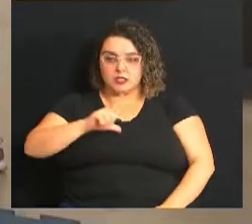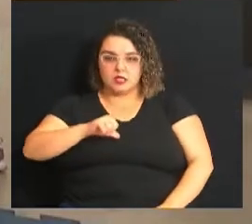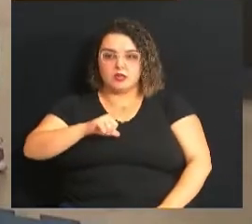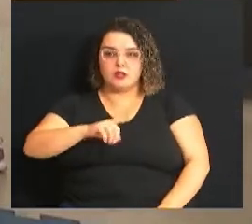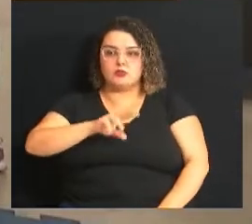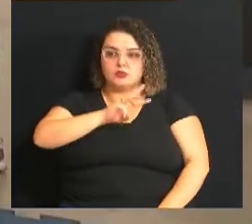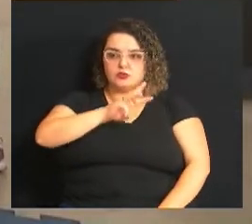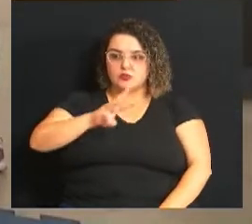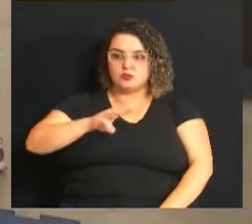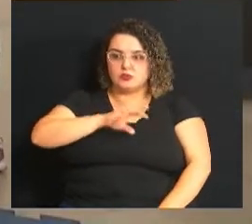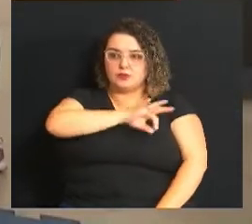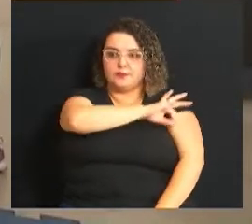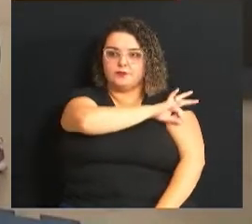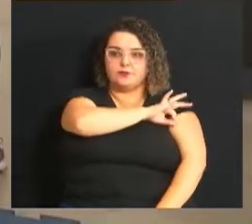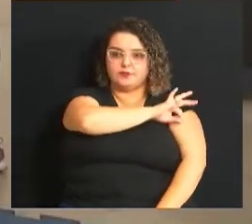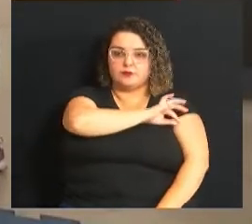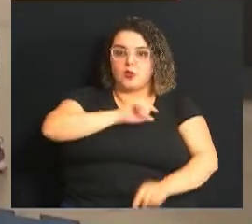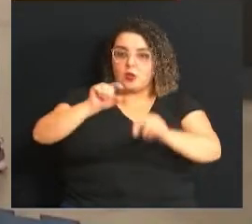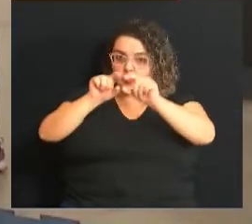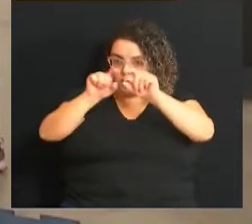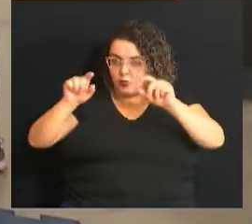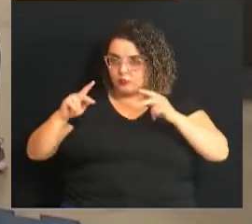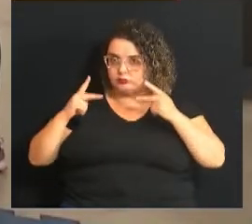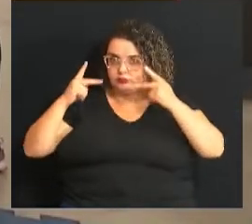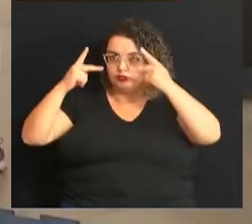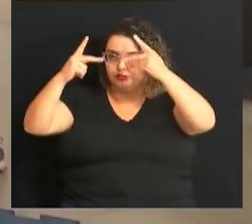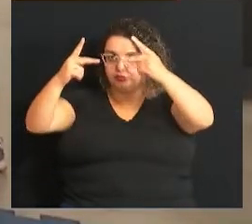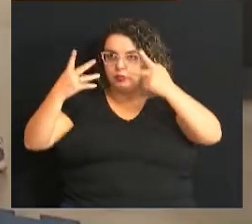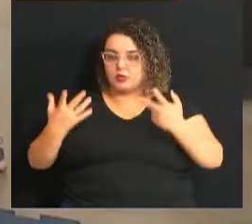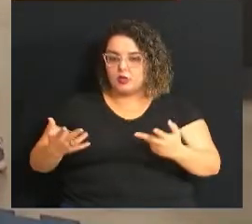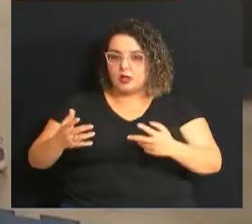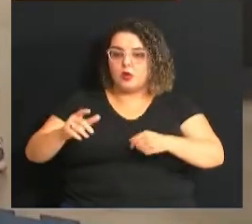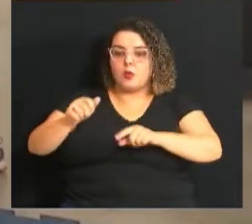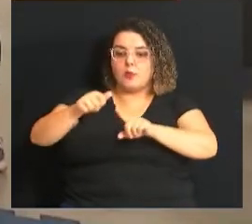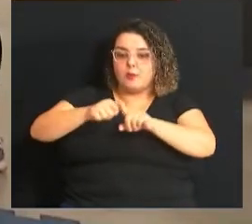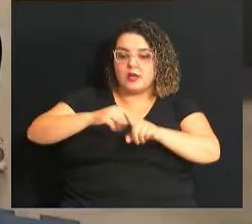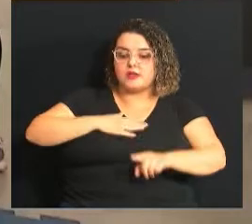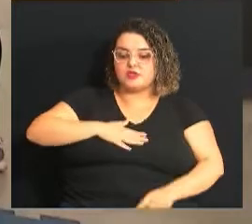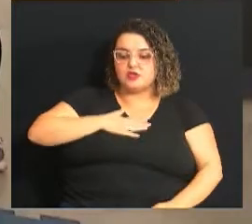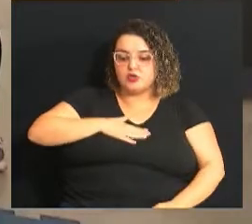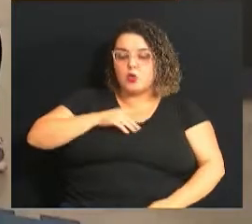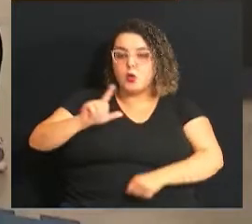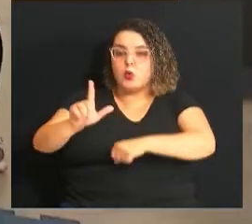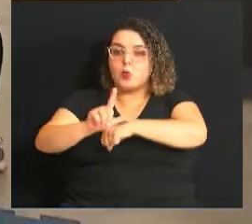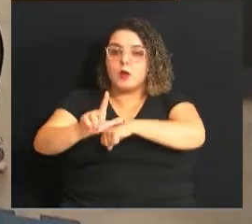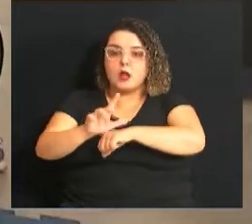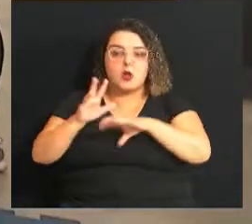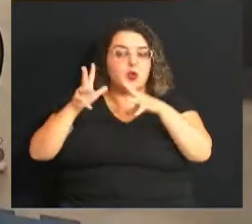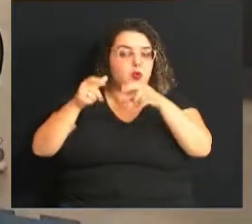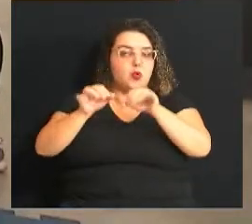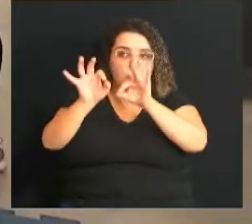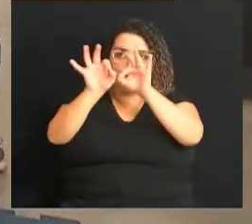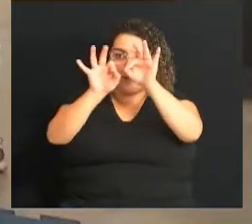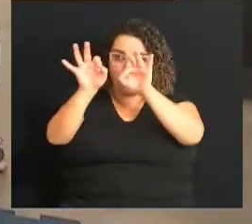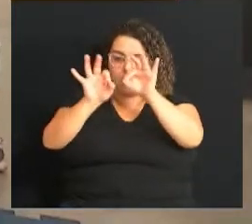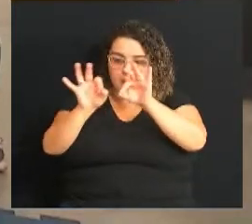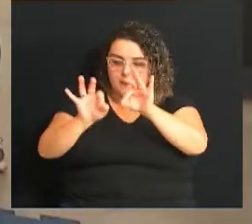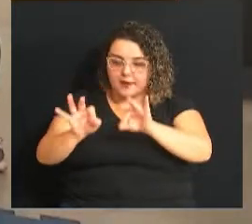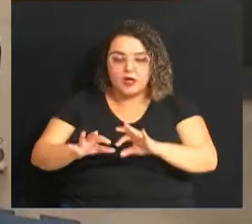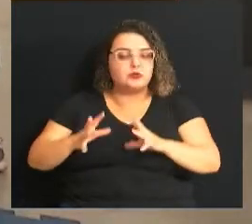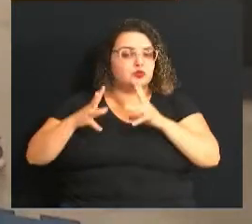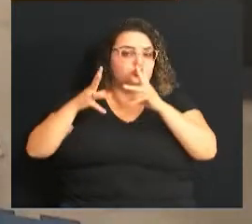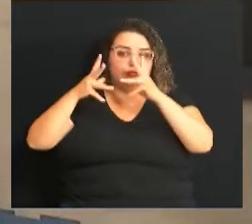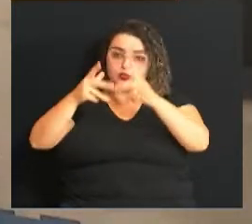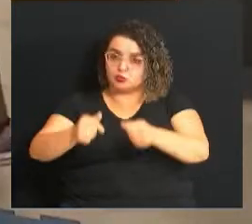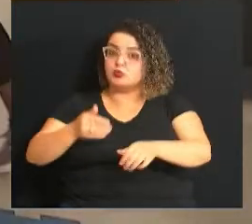ao Agosto Lilás. Então, quando ela entra no site Agosto Lilás, lá tem toda a programação e todas podem participar. E essa